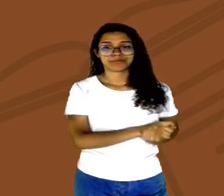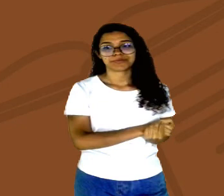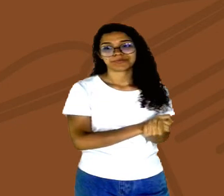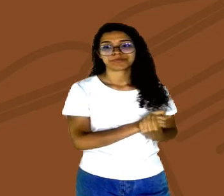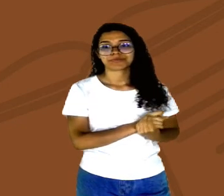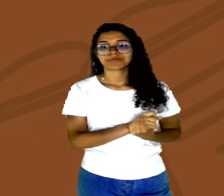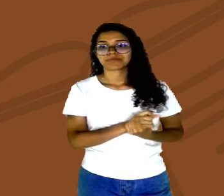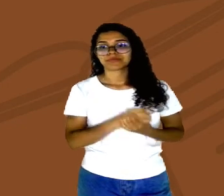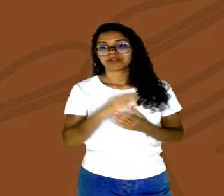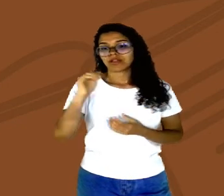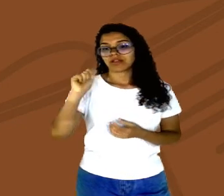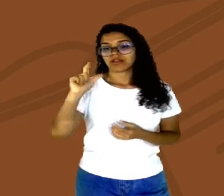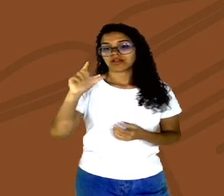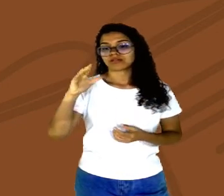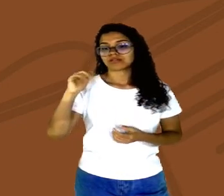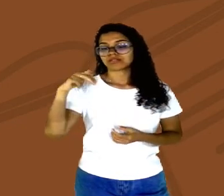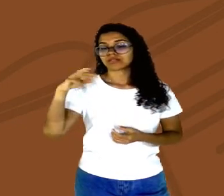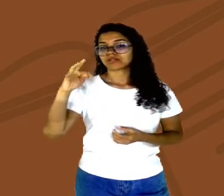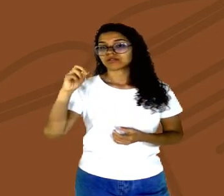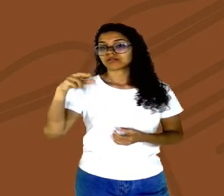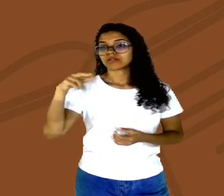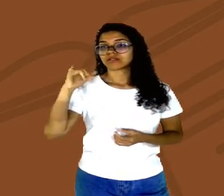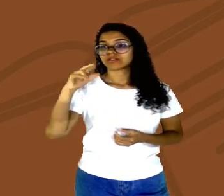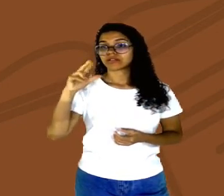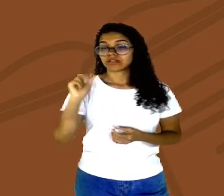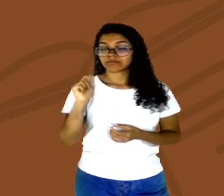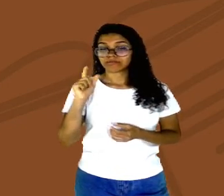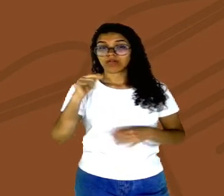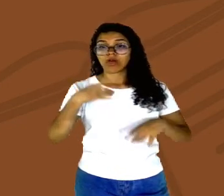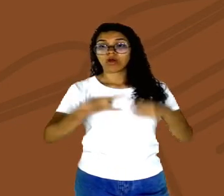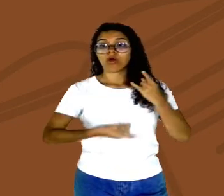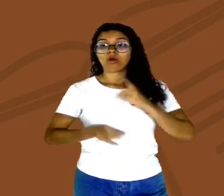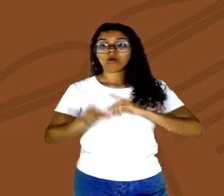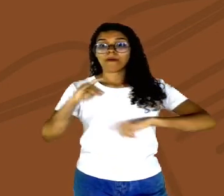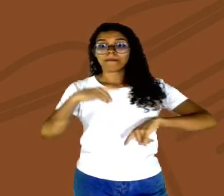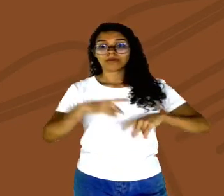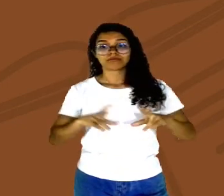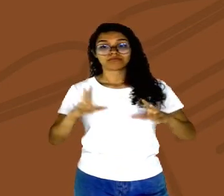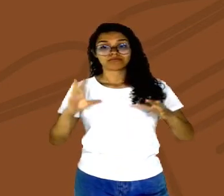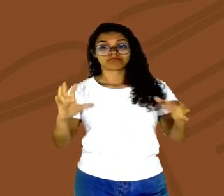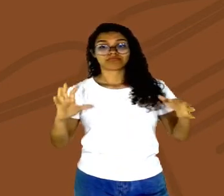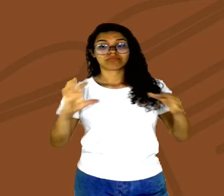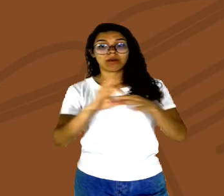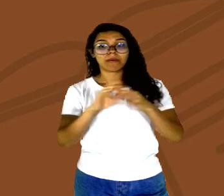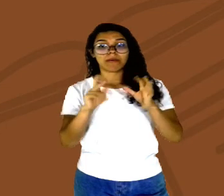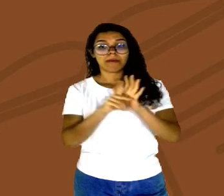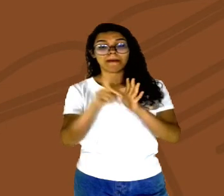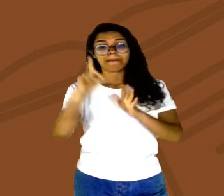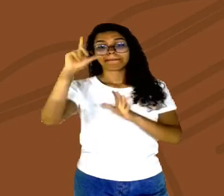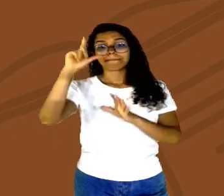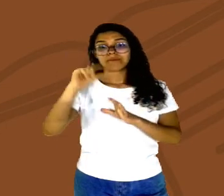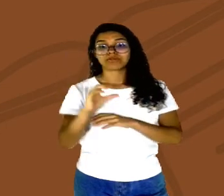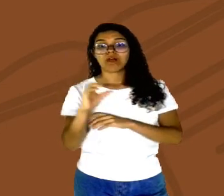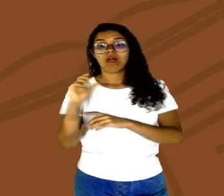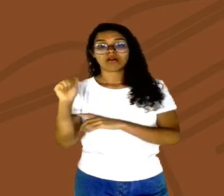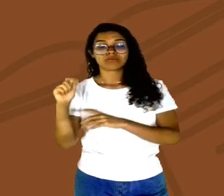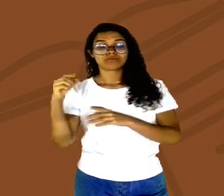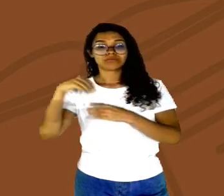A calcitonina é um hormônio relacionado com a diminuição dos níveis de cálcio no